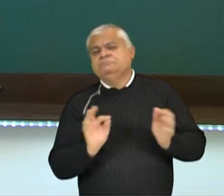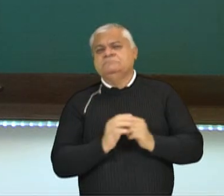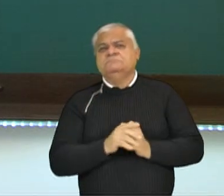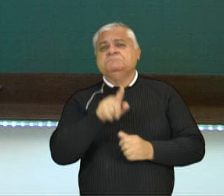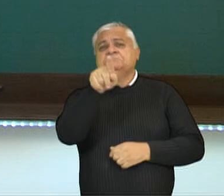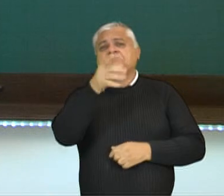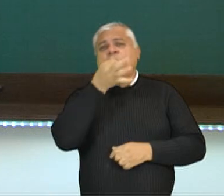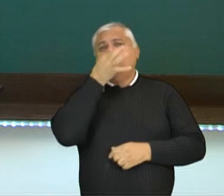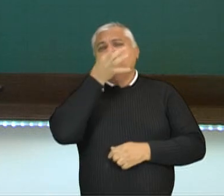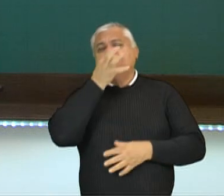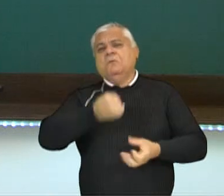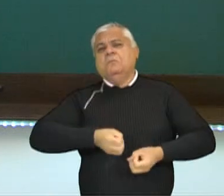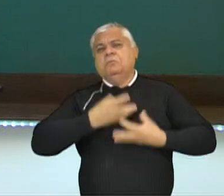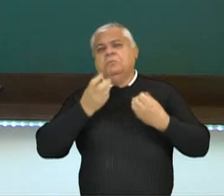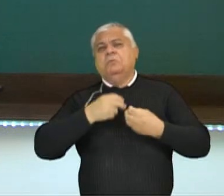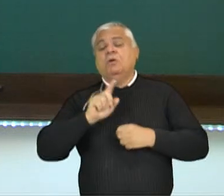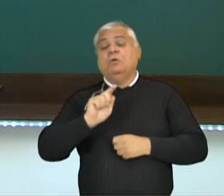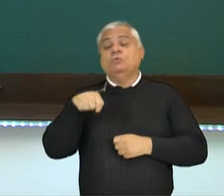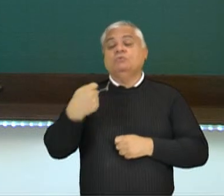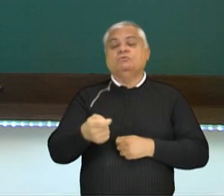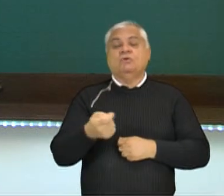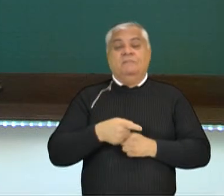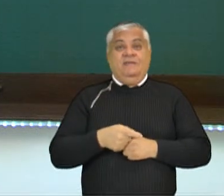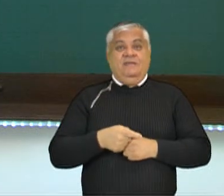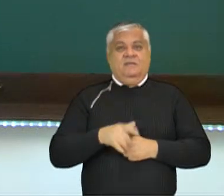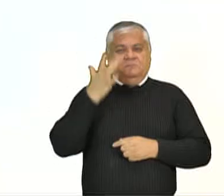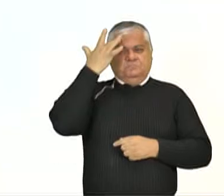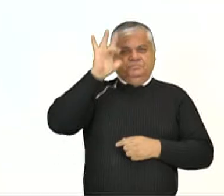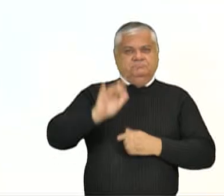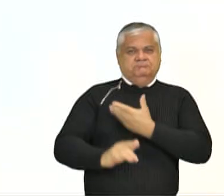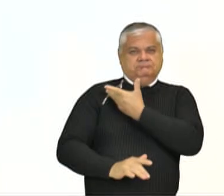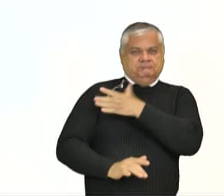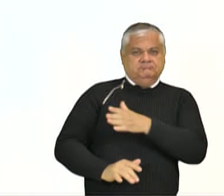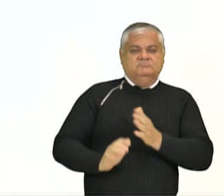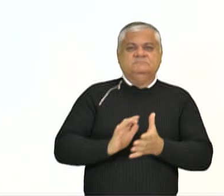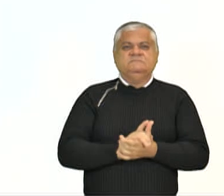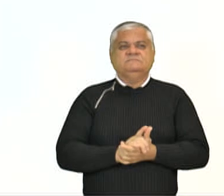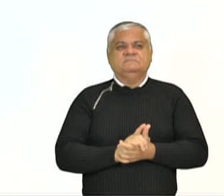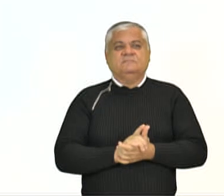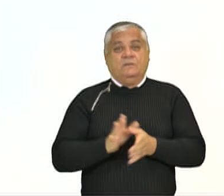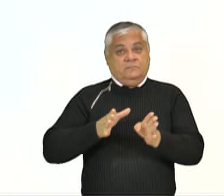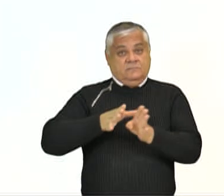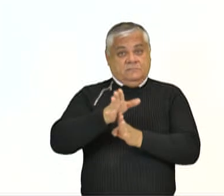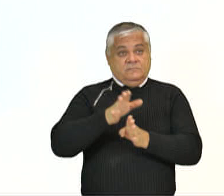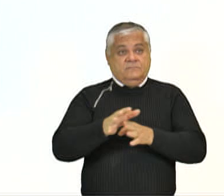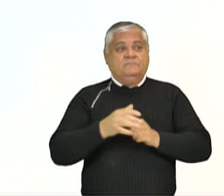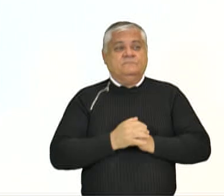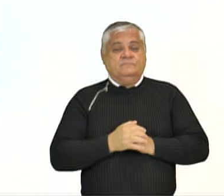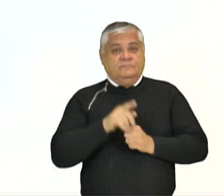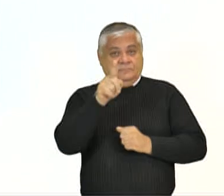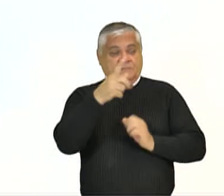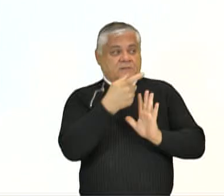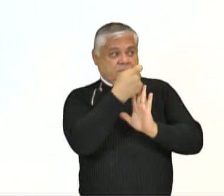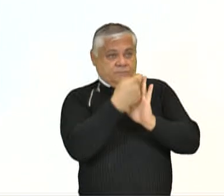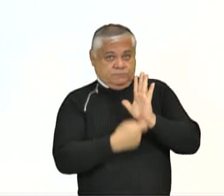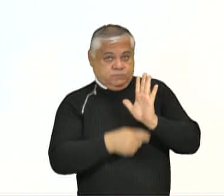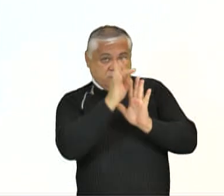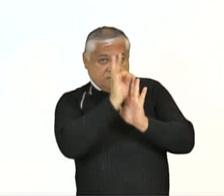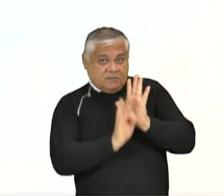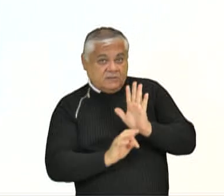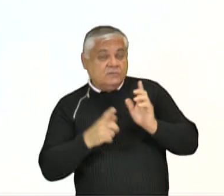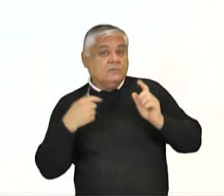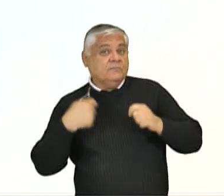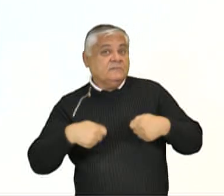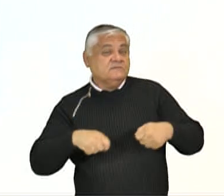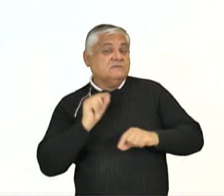sua opinião sobre a intolerância racial e a limpeza étnica. Orientação aí para a resposta. Para produzir o texto, considere as questões que